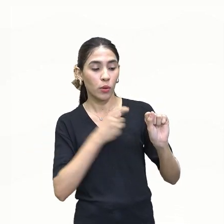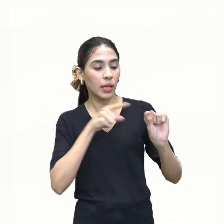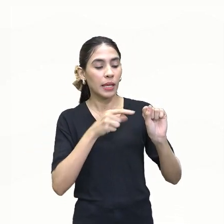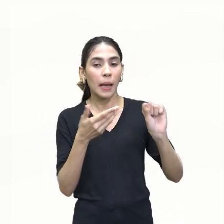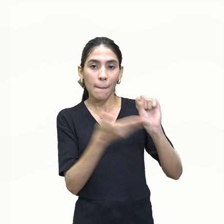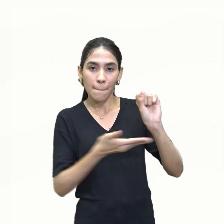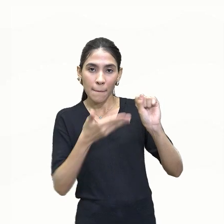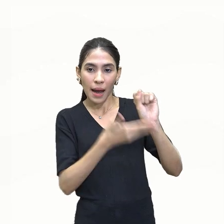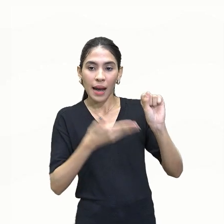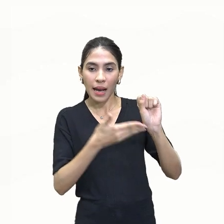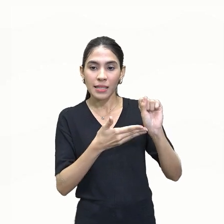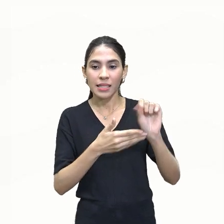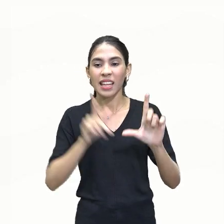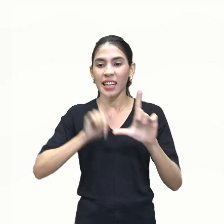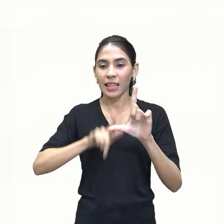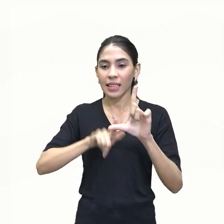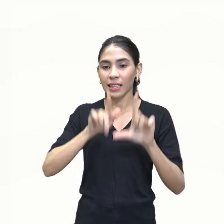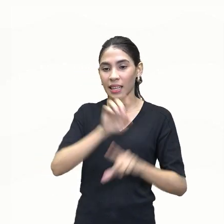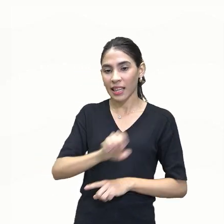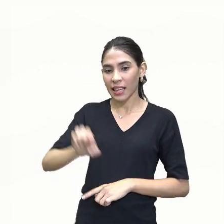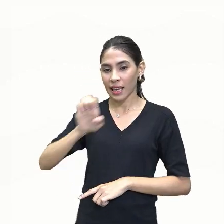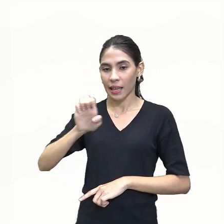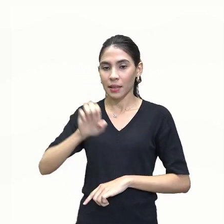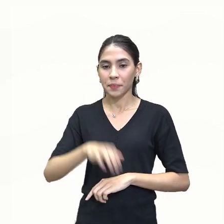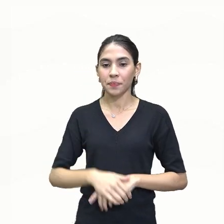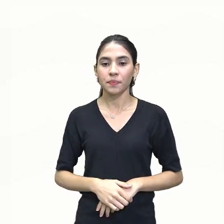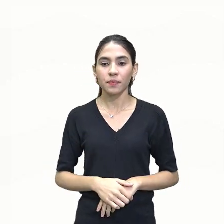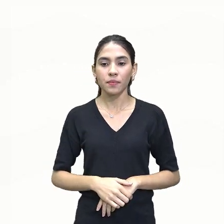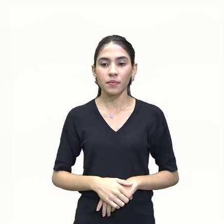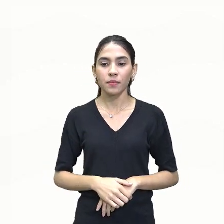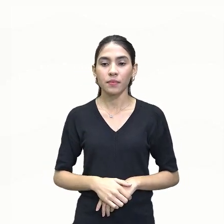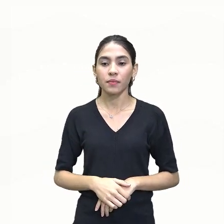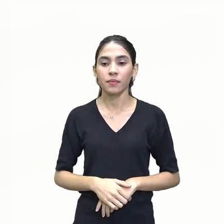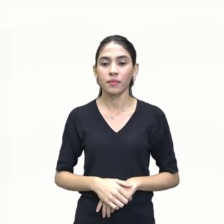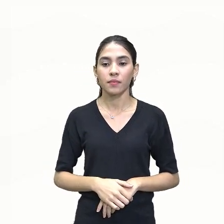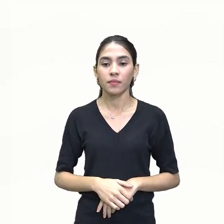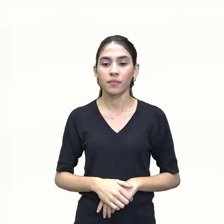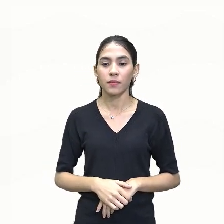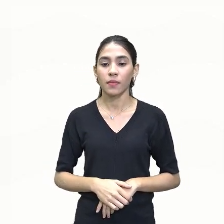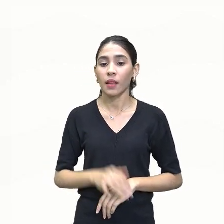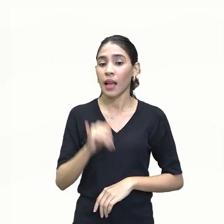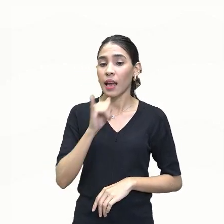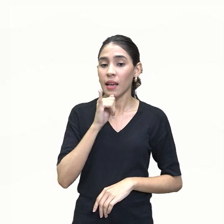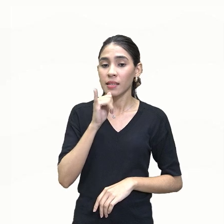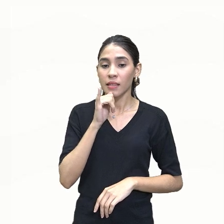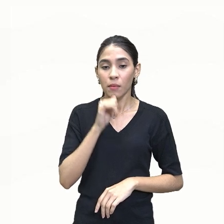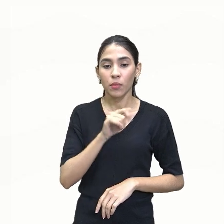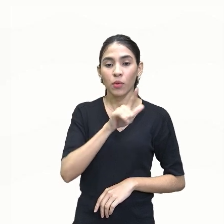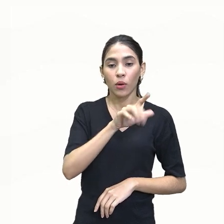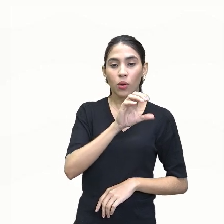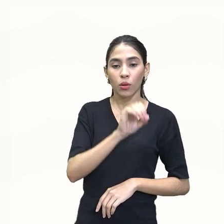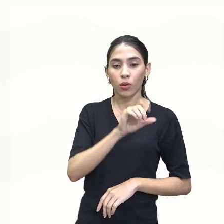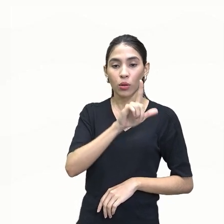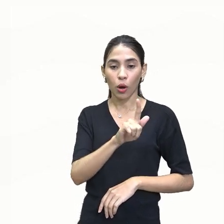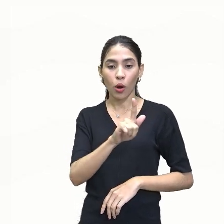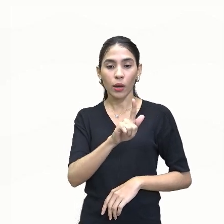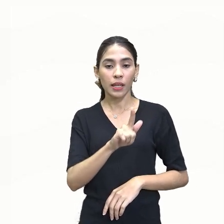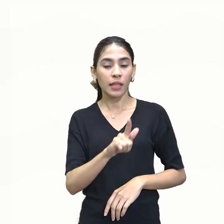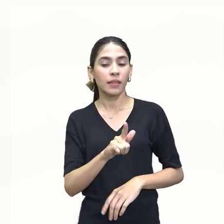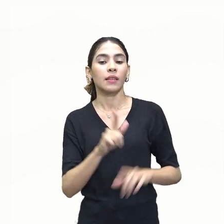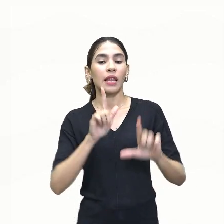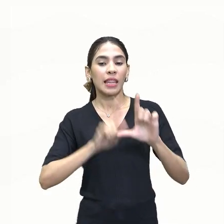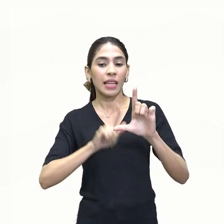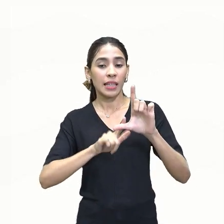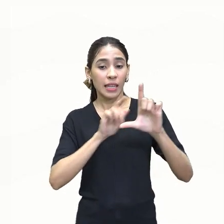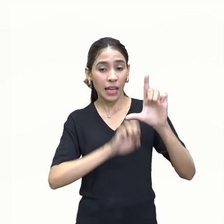Ezinho, tá? E a gente pronuncia de Euler. Então, em vez de a gente escrever log de x na base Euler, a gente escreve